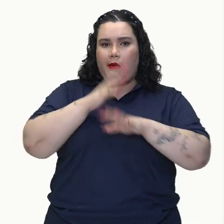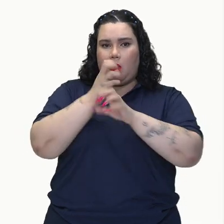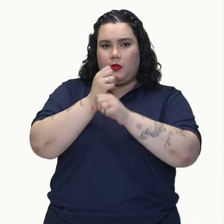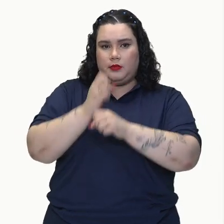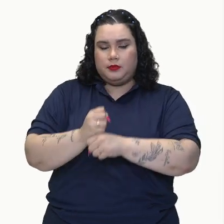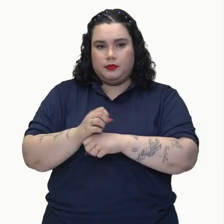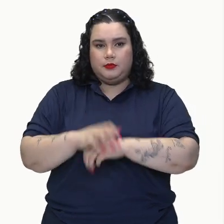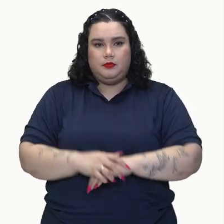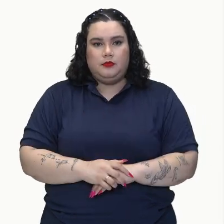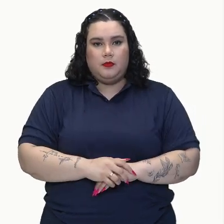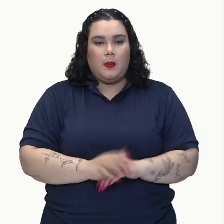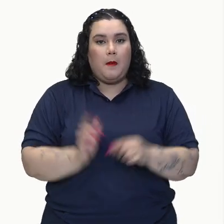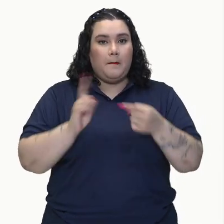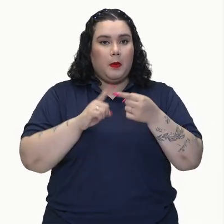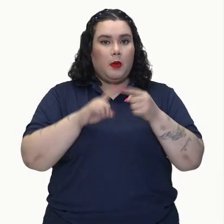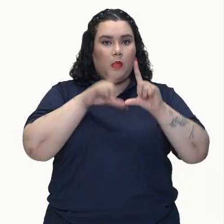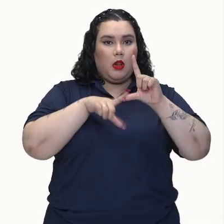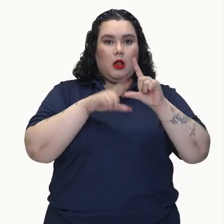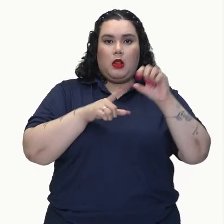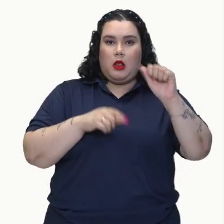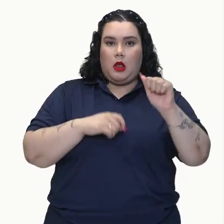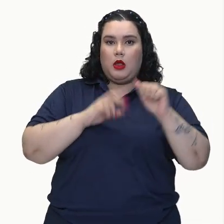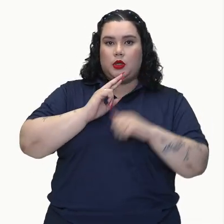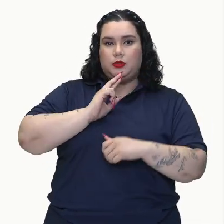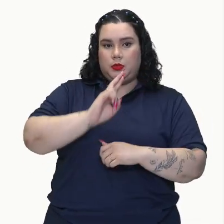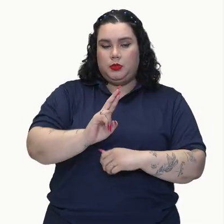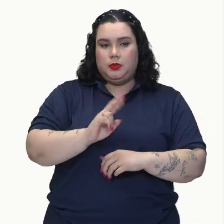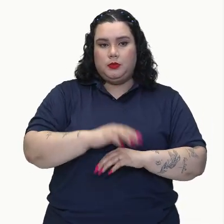A, primeiramente. Então, aqui, ó,